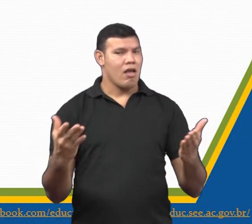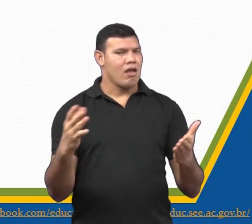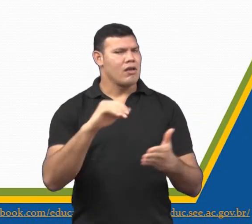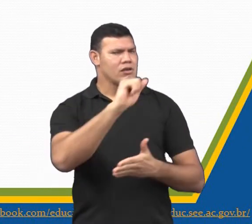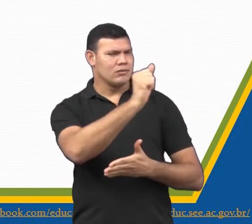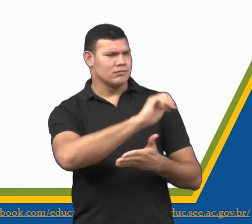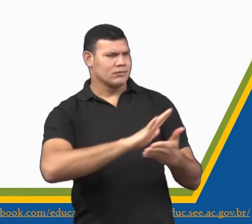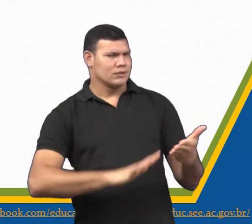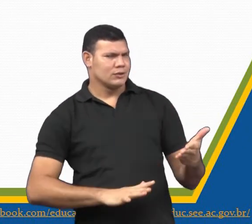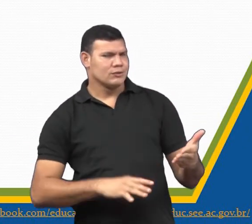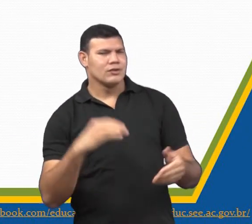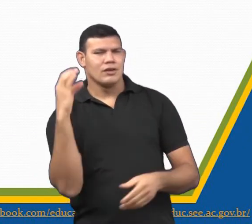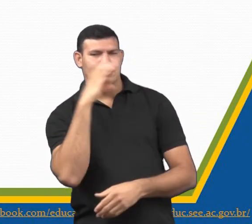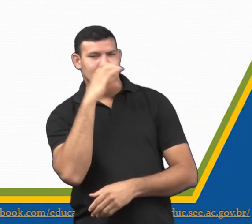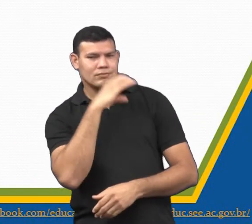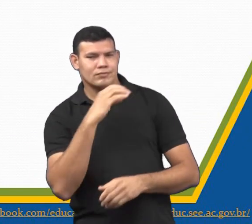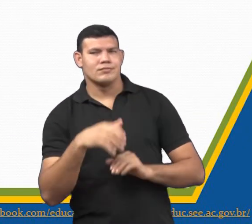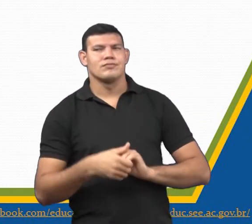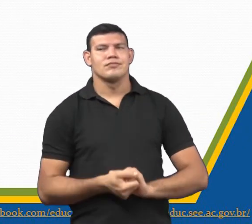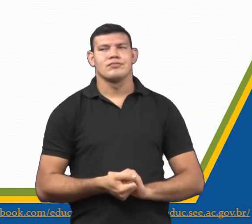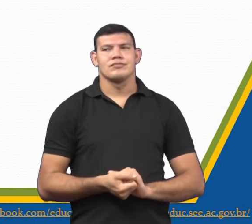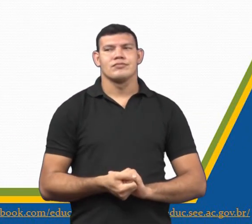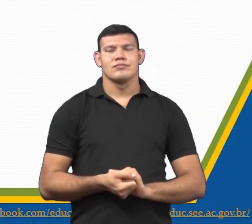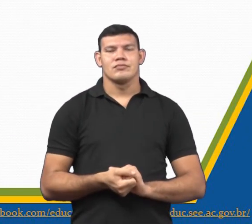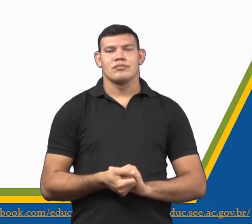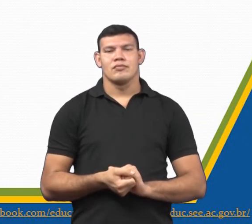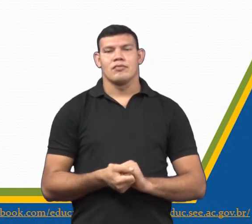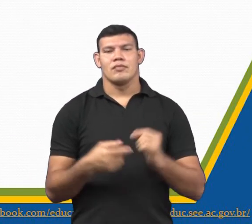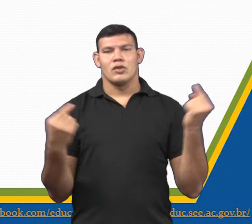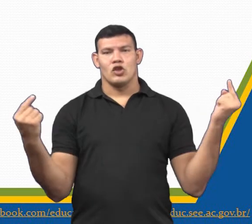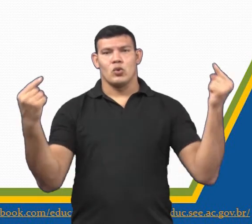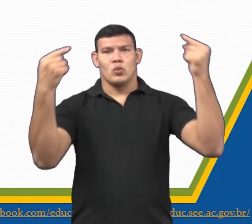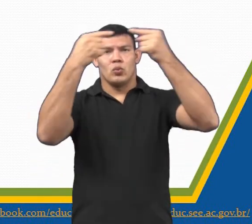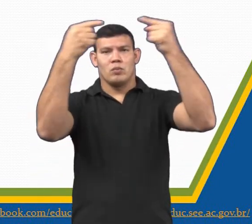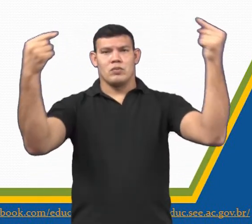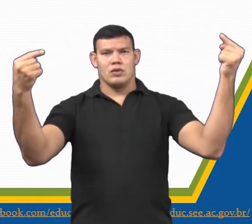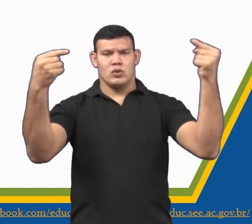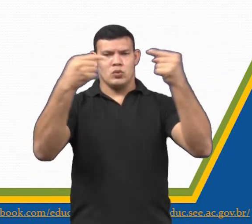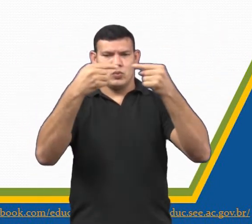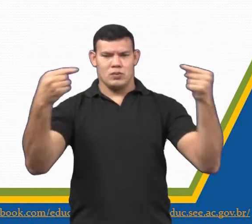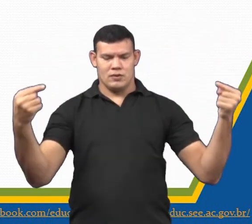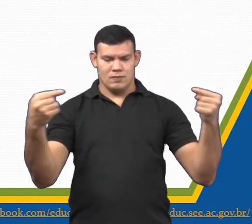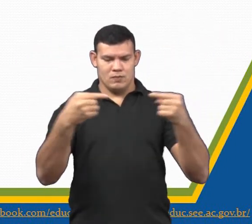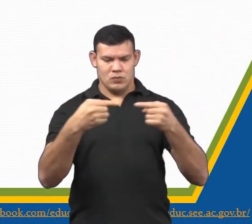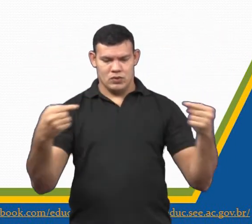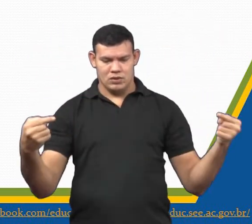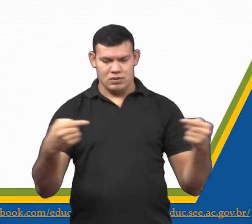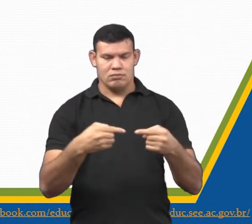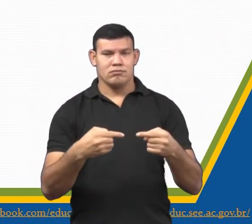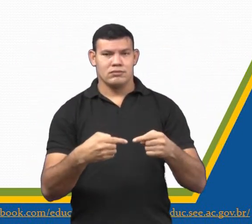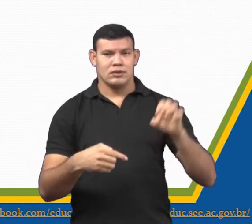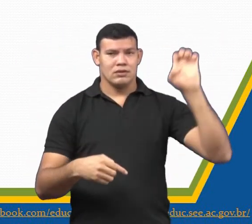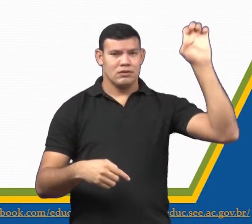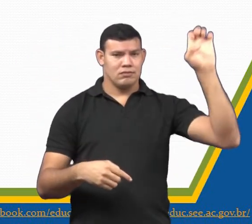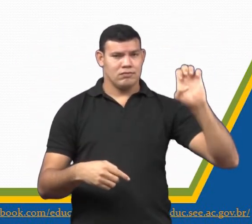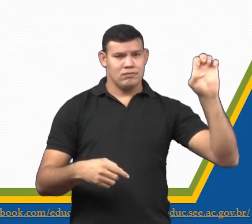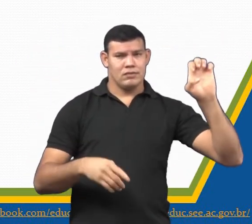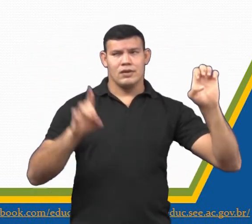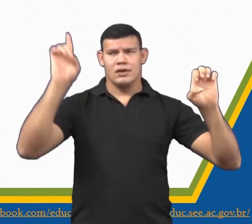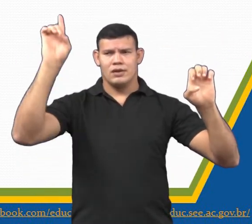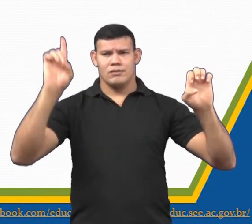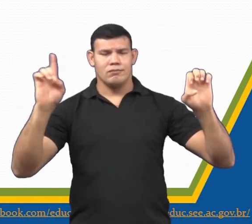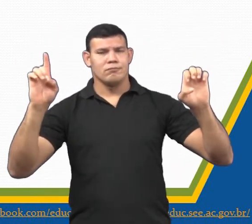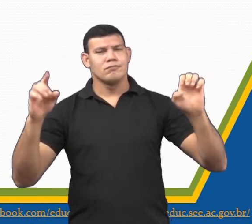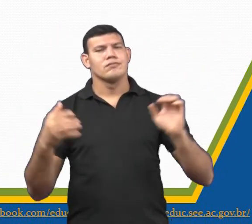rapidão antes de acabar a aula. Relaciona la columna de la derecha con de la izquierda,